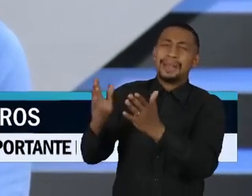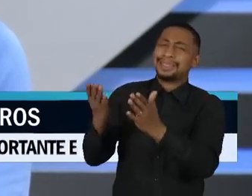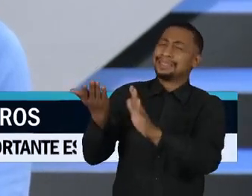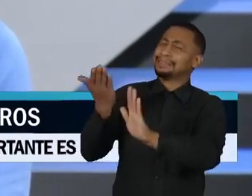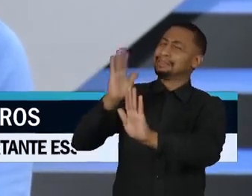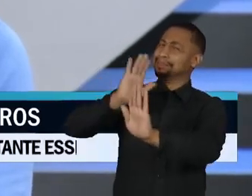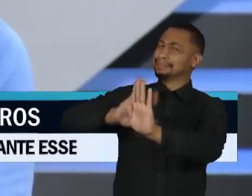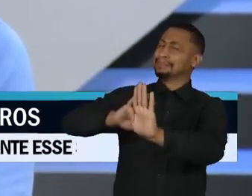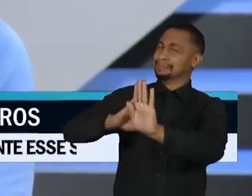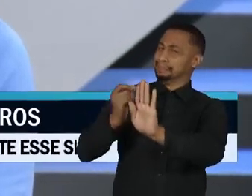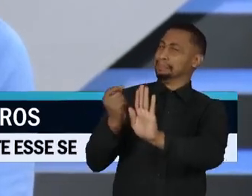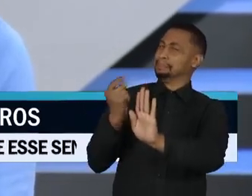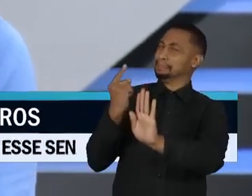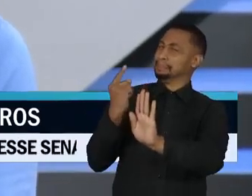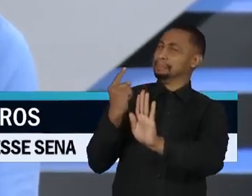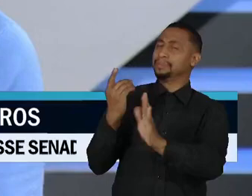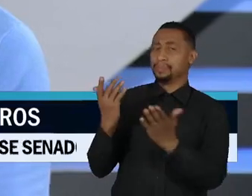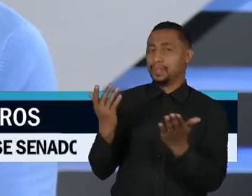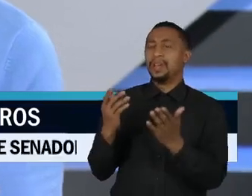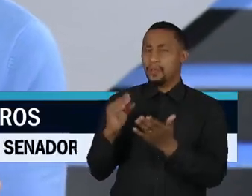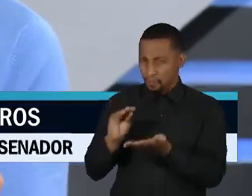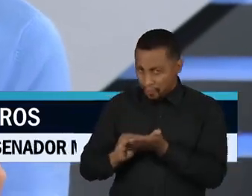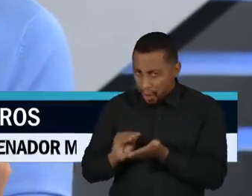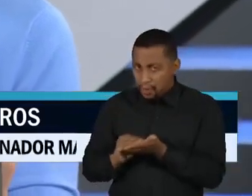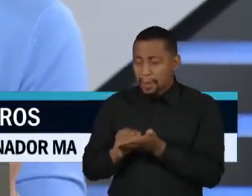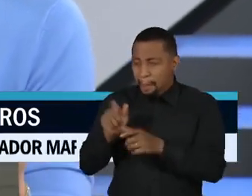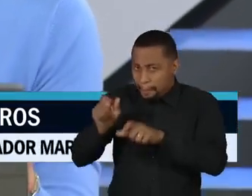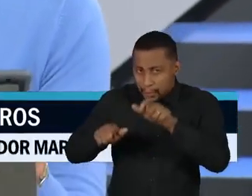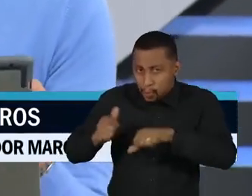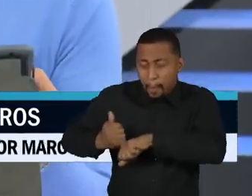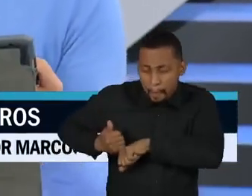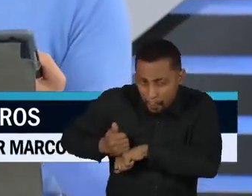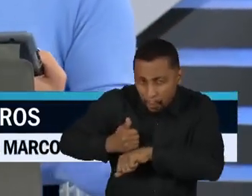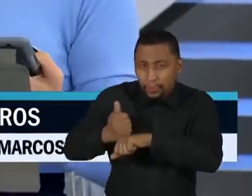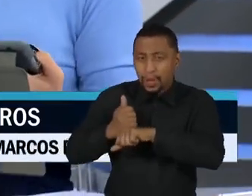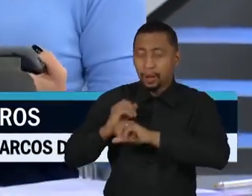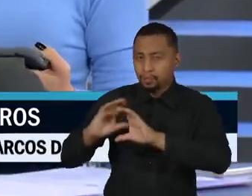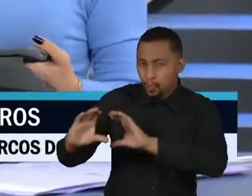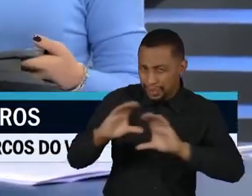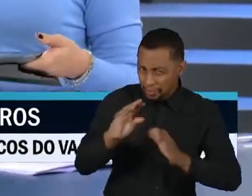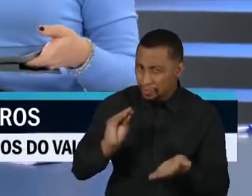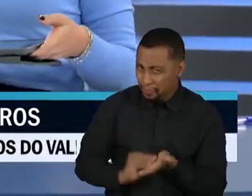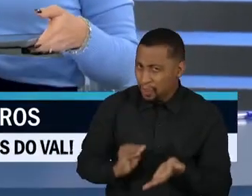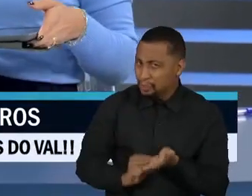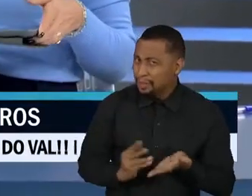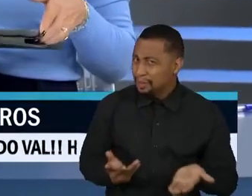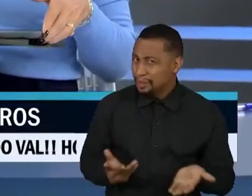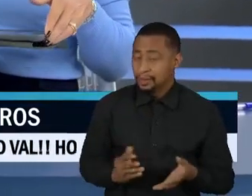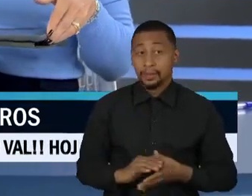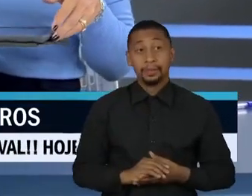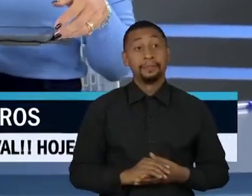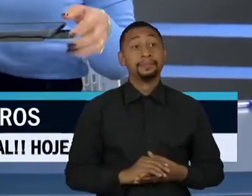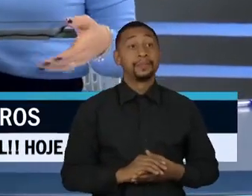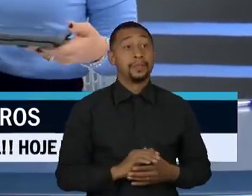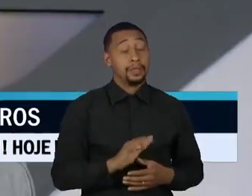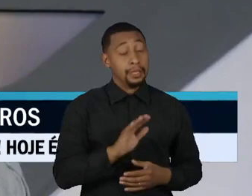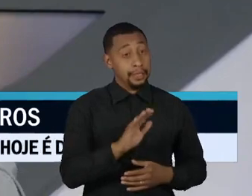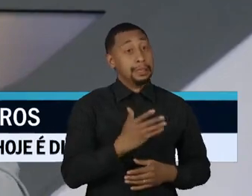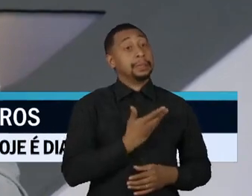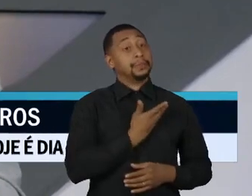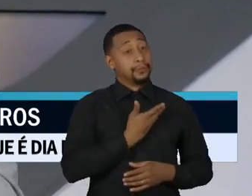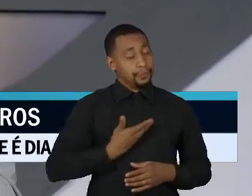está faltando especialista em comunicação no governo? Olha, o governo está com dificuldades, né, de